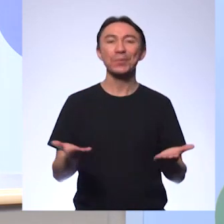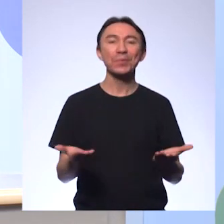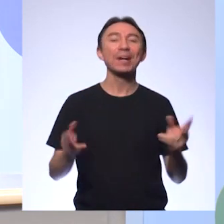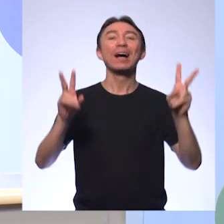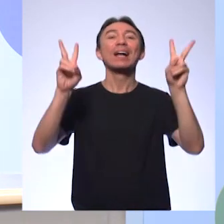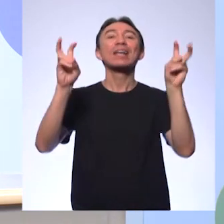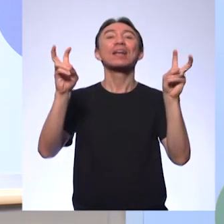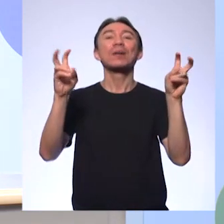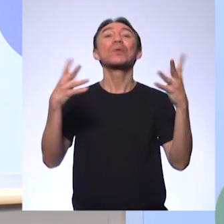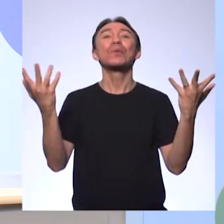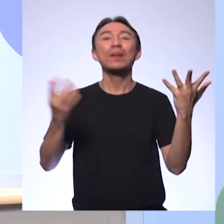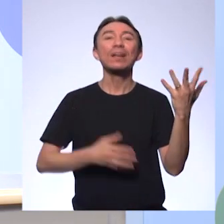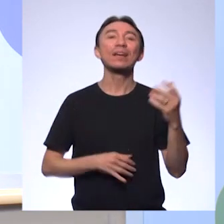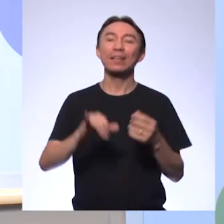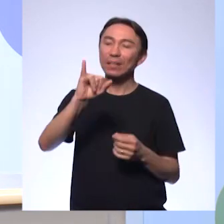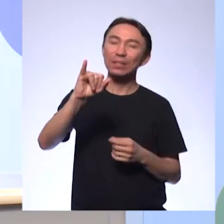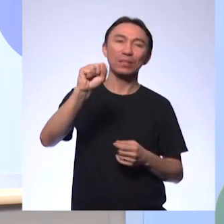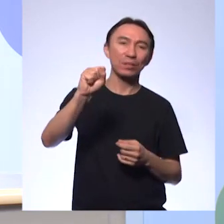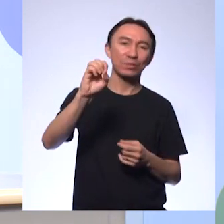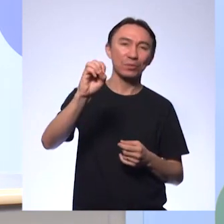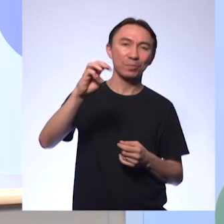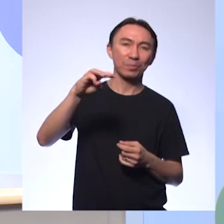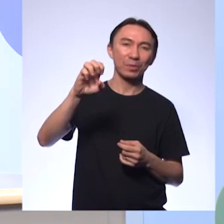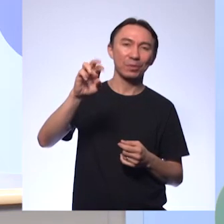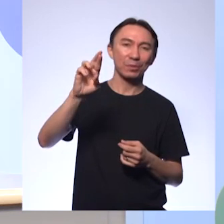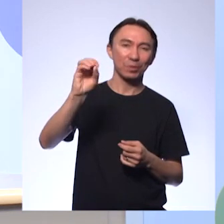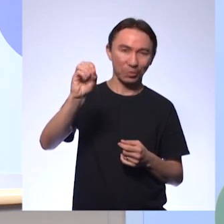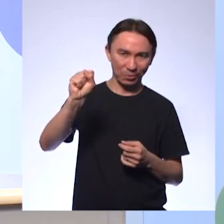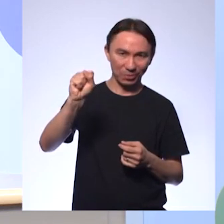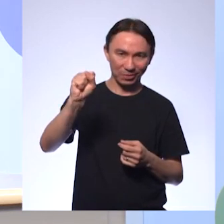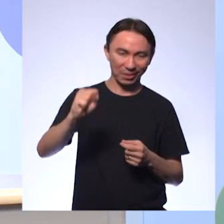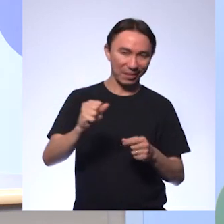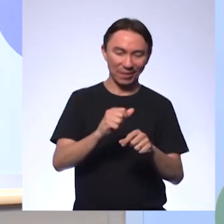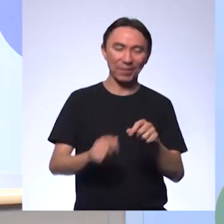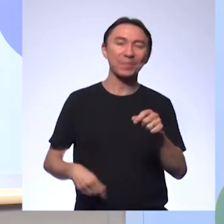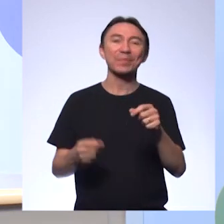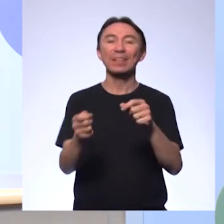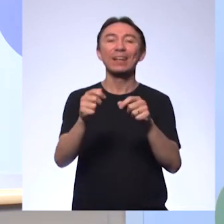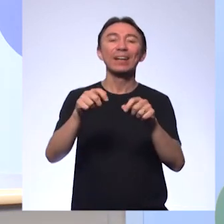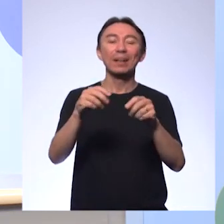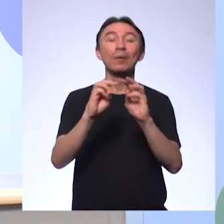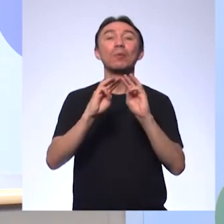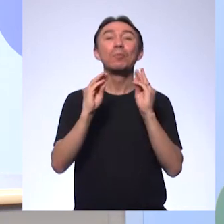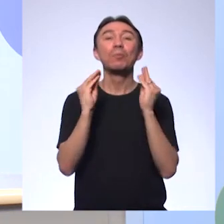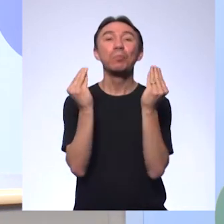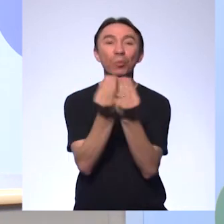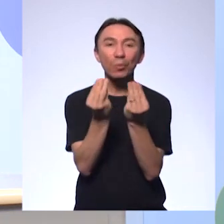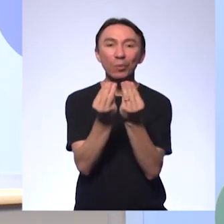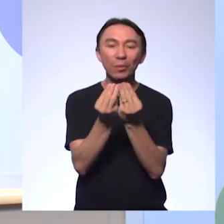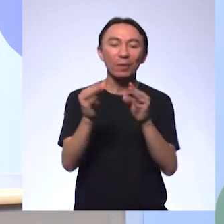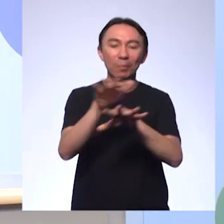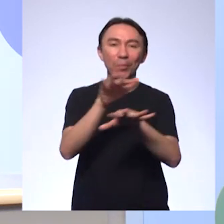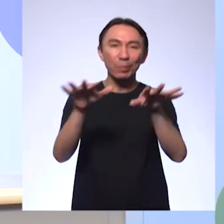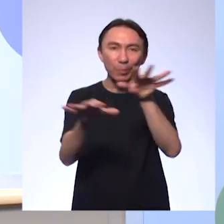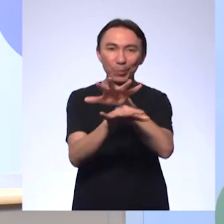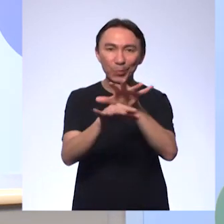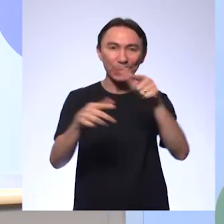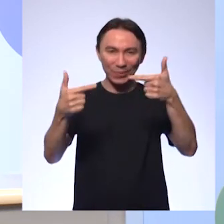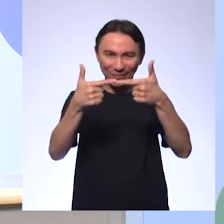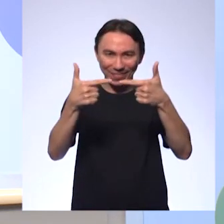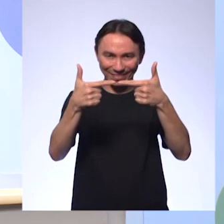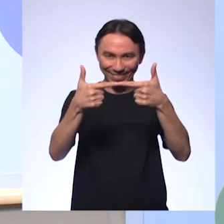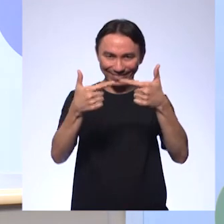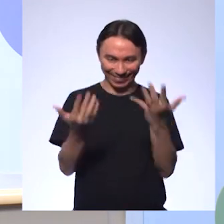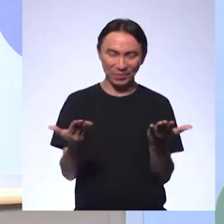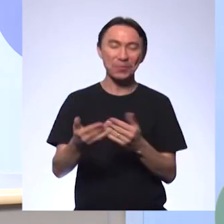hoje é Isômeros, parte 2. Eu sou a professora Márcia, estarei fazendo a mediação com vocês através do chat e apresento a vocês